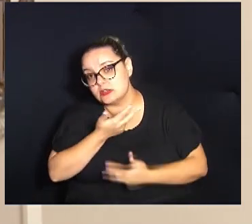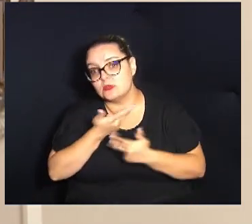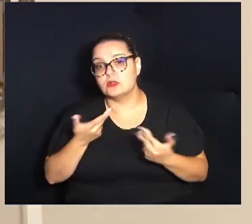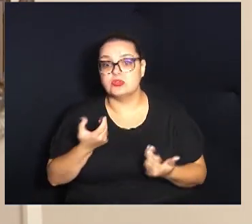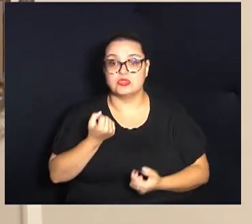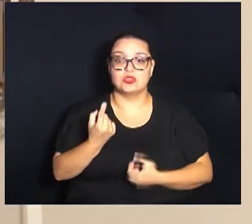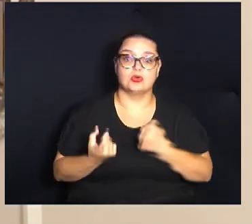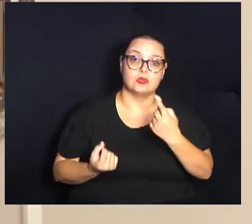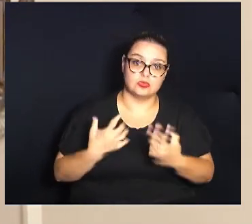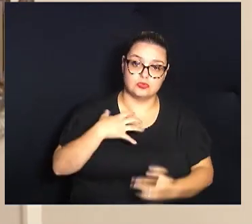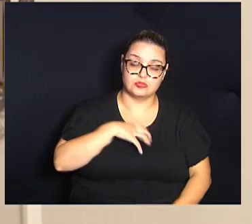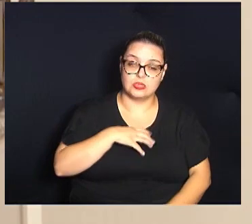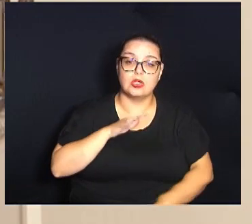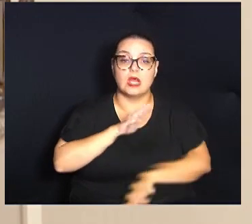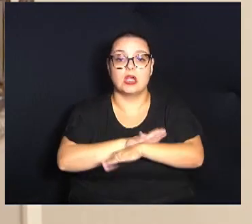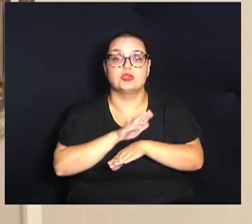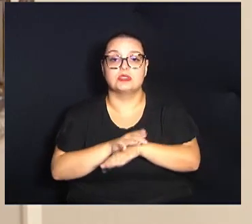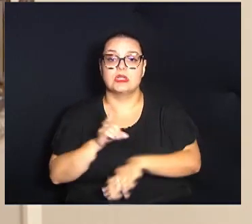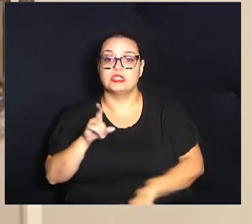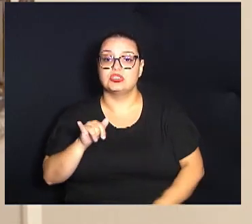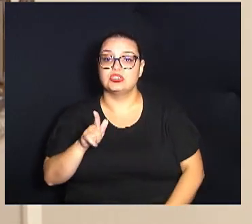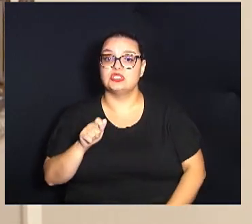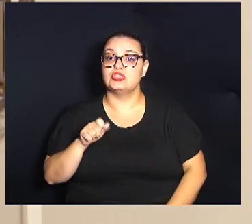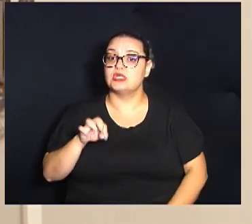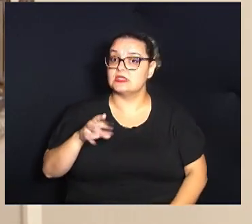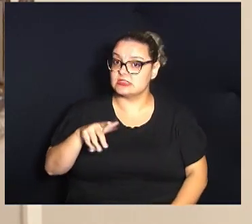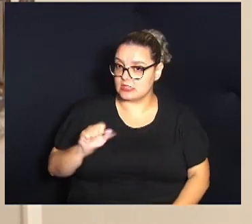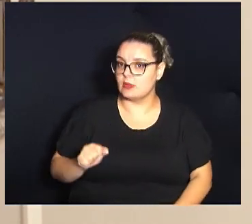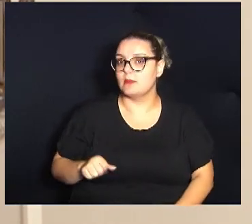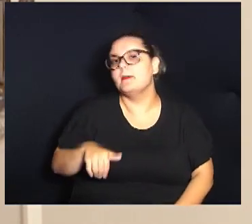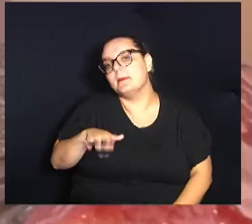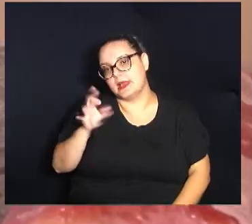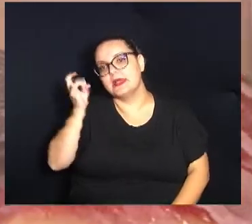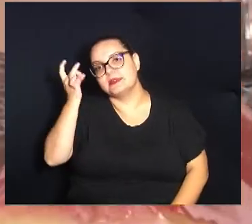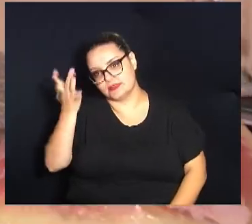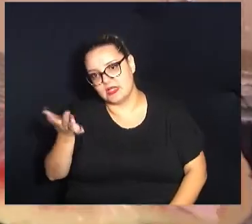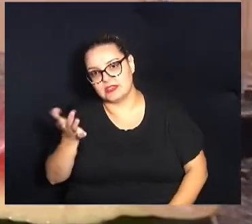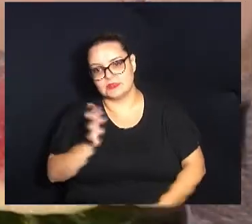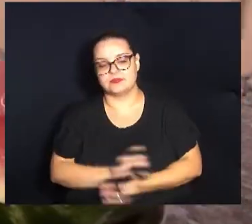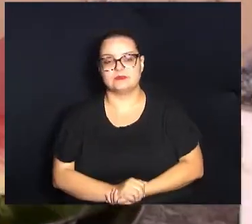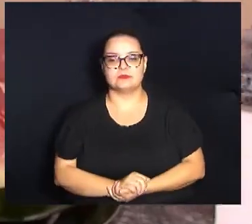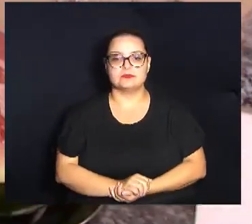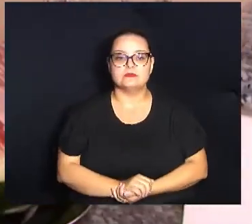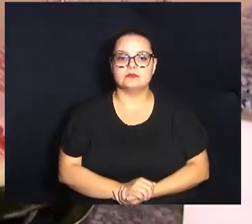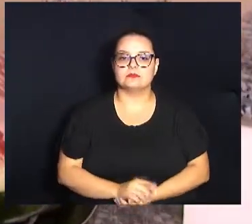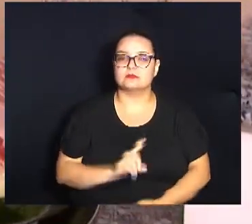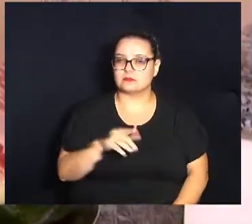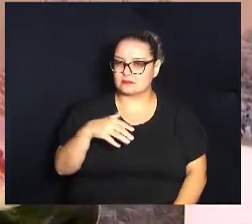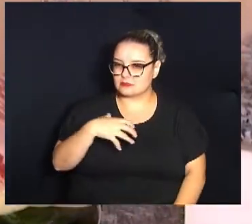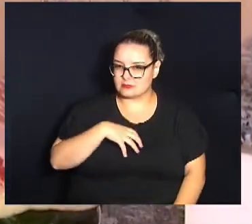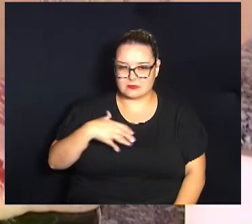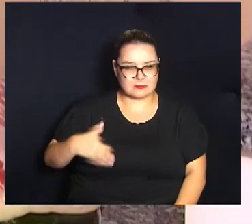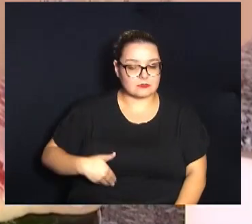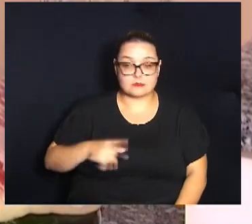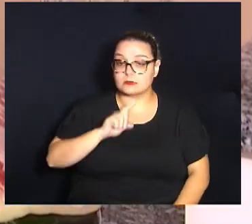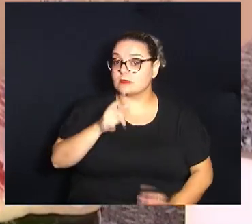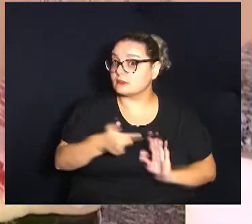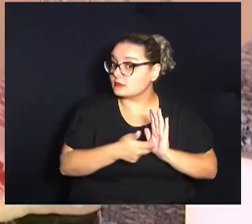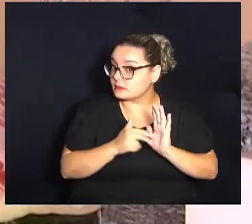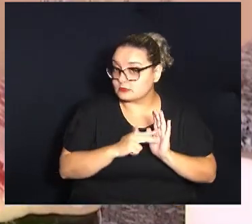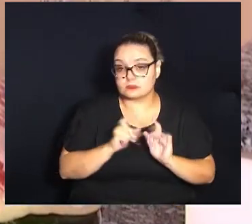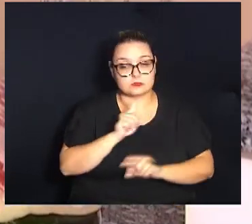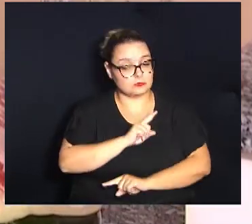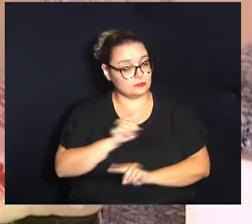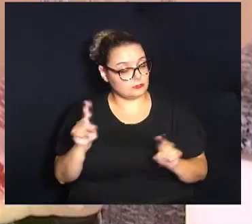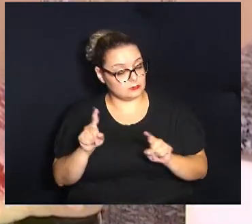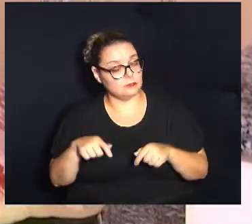elas auxiliam a digestão para que essa digestão ocorra mais facilmente. Não sentir fome não significa que não precisamos